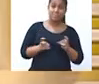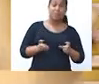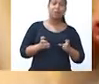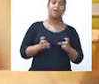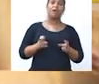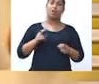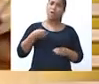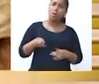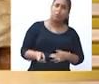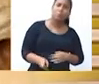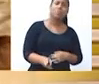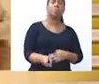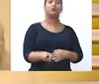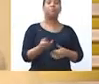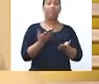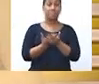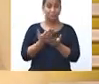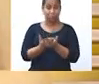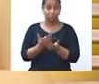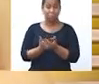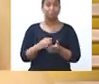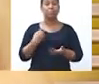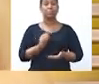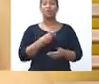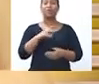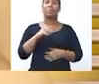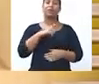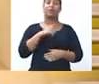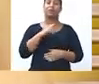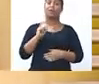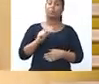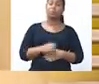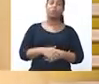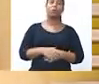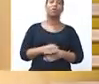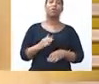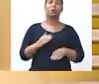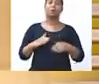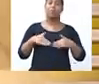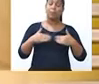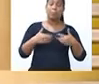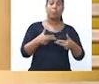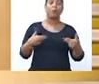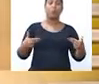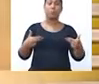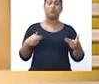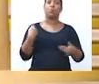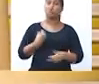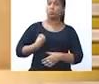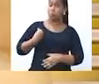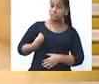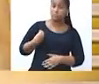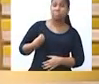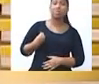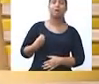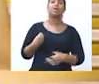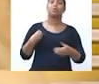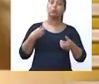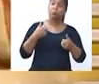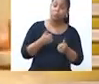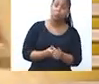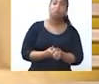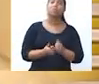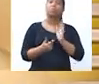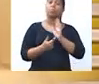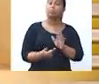aprofundar um pouco nesses estudos, então a gente vai vendo mais um lance. Quer dizer, é claro, estamos ali, estamos chegando,